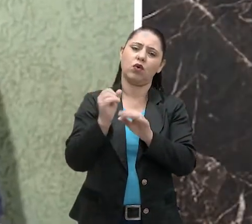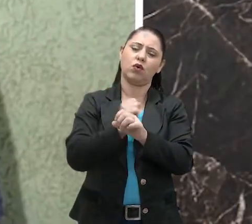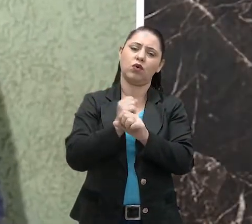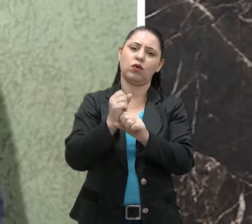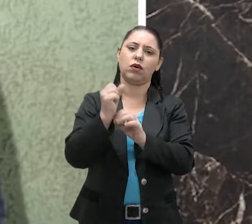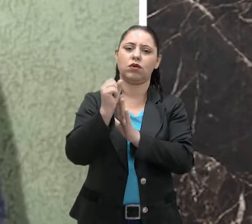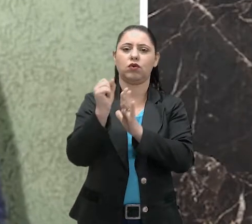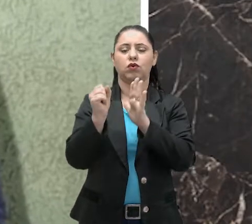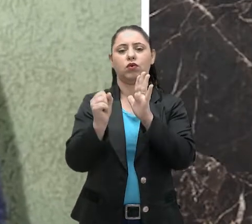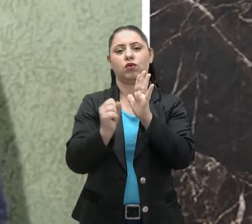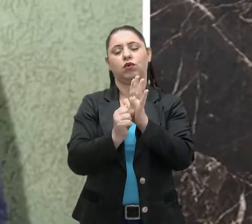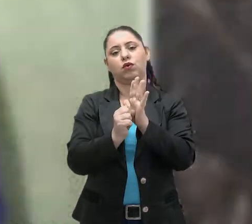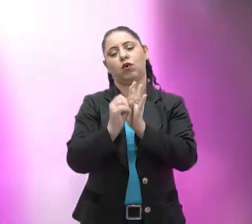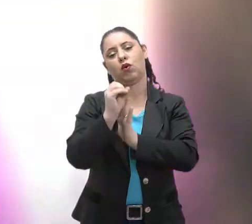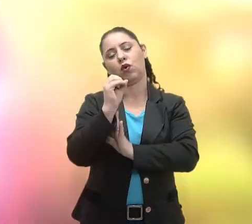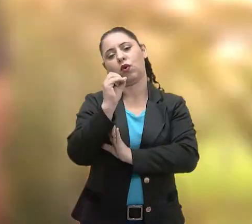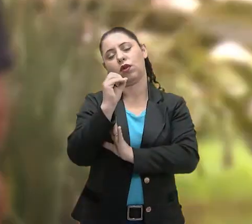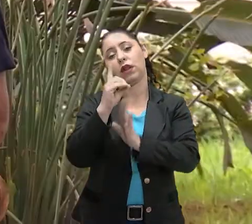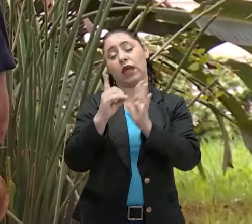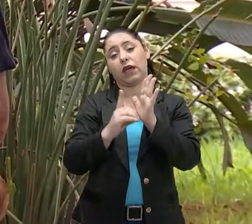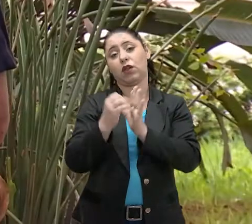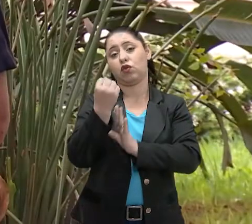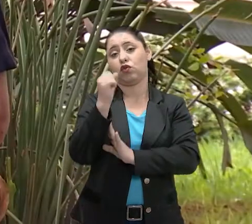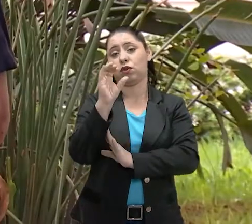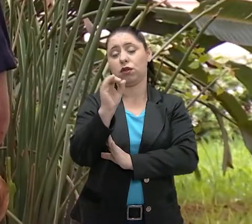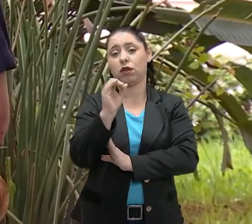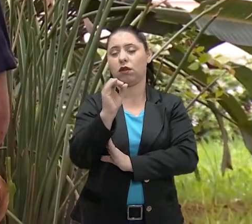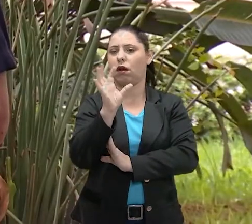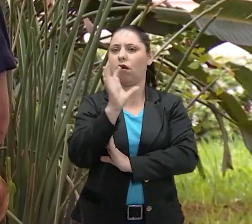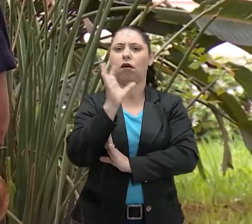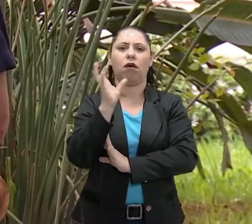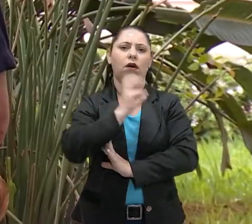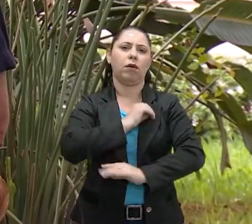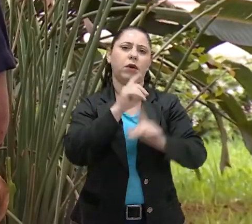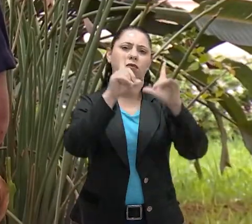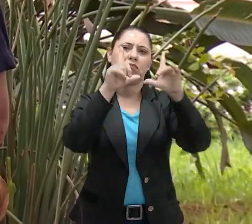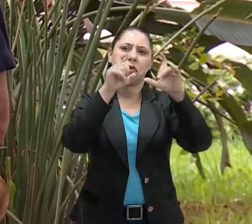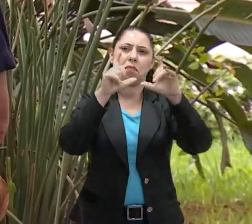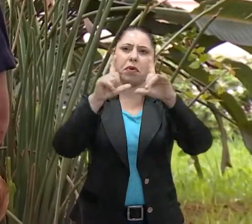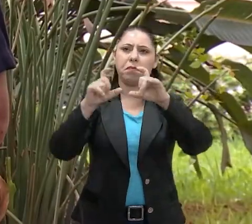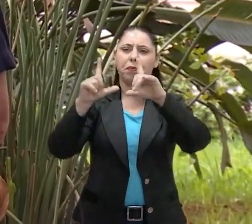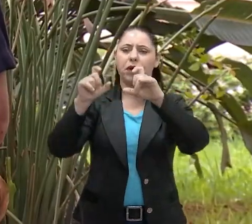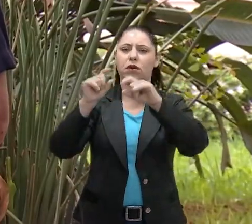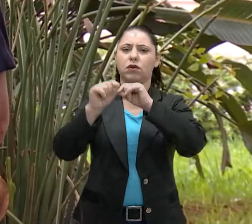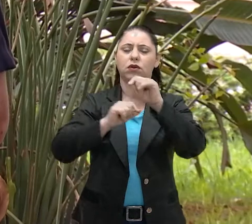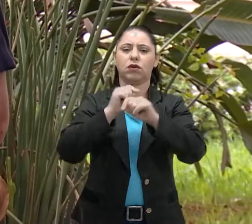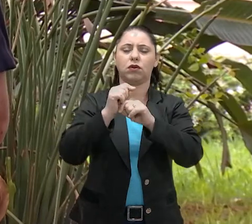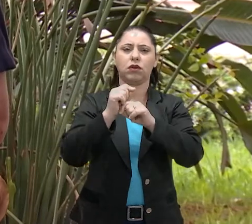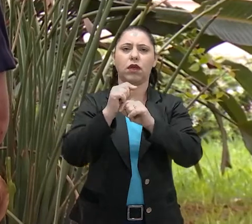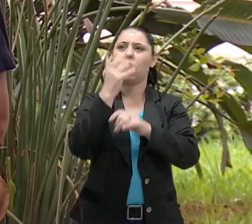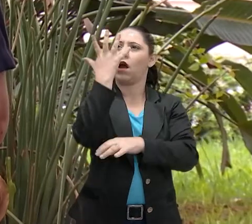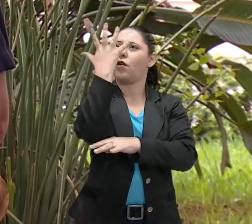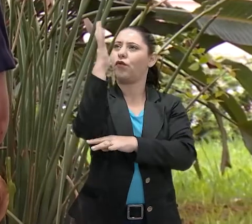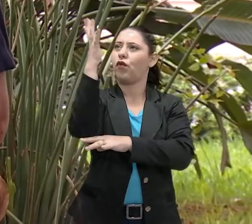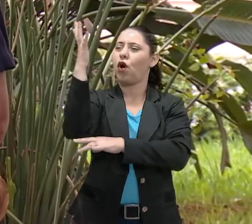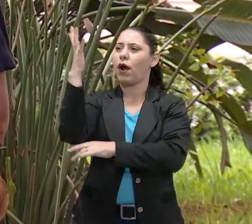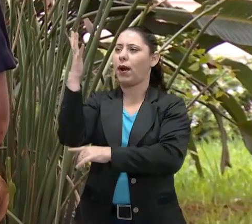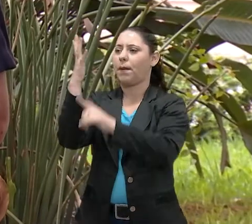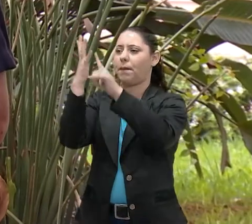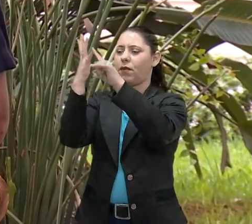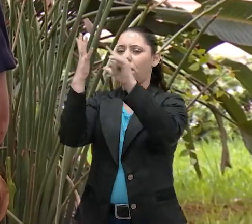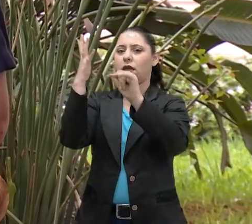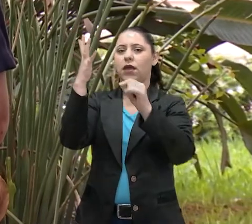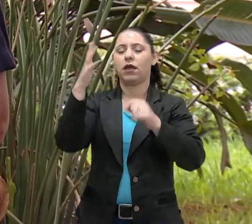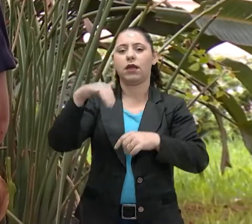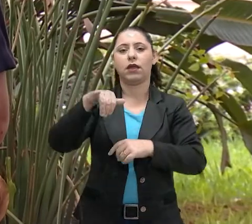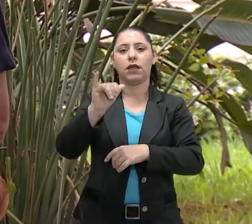80. Ele é amante da fotografia, né? Fotografa muito, principalmente pés de pé. E aí ele